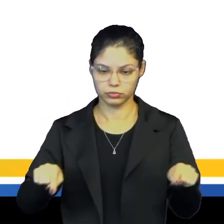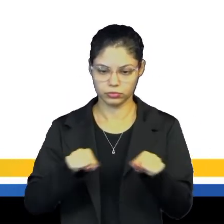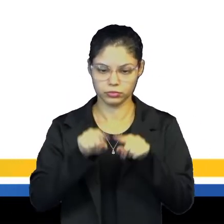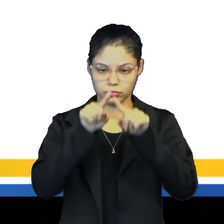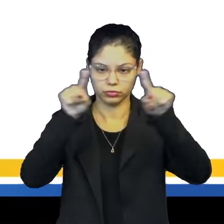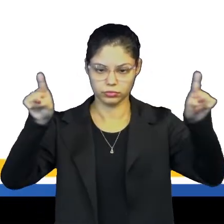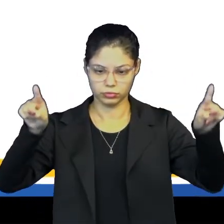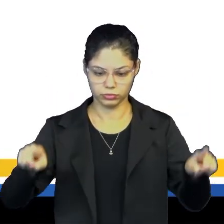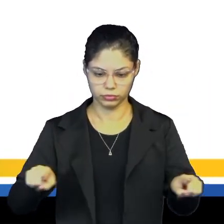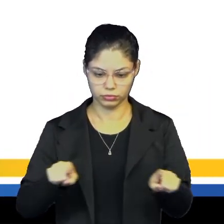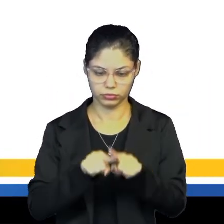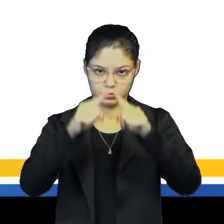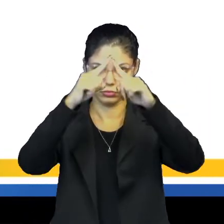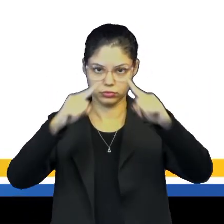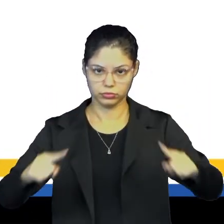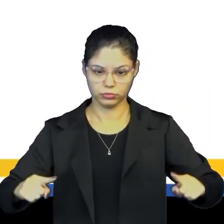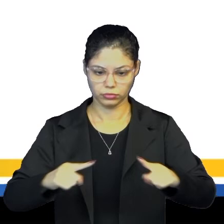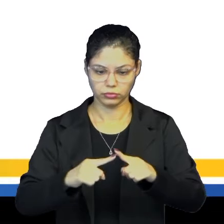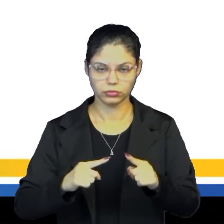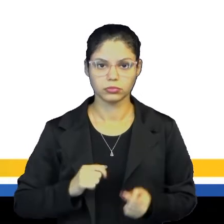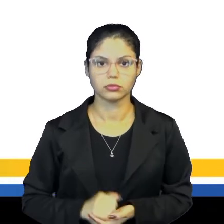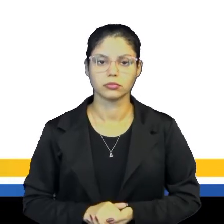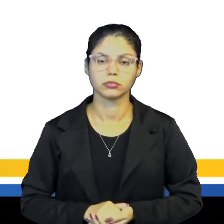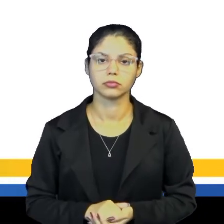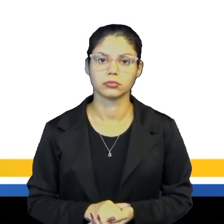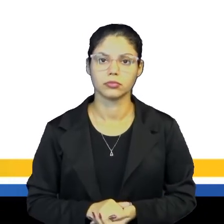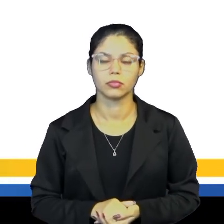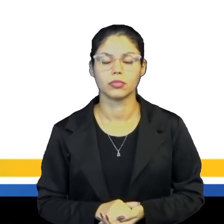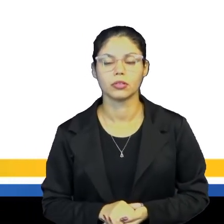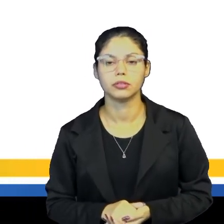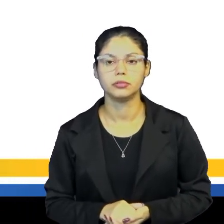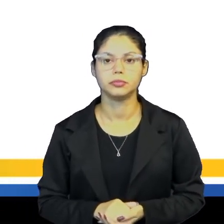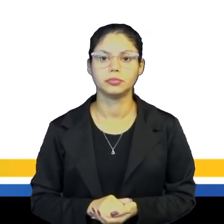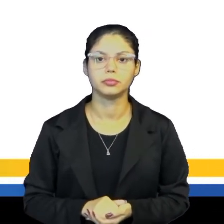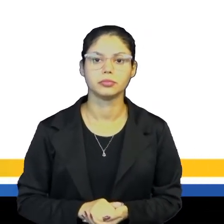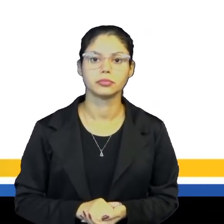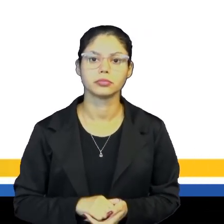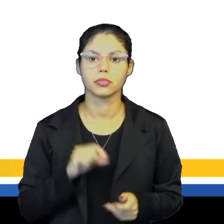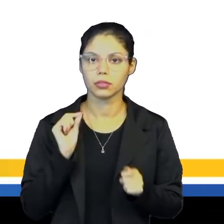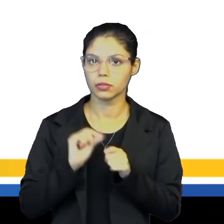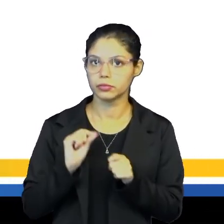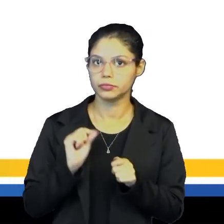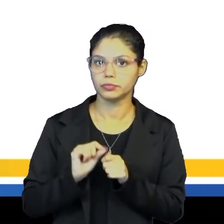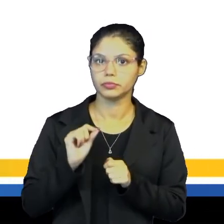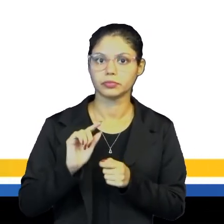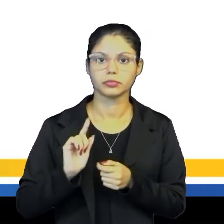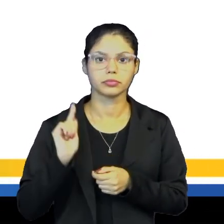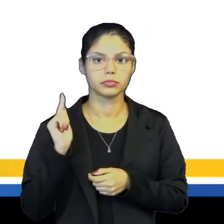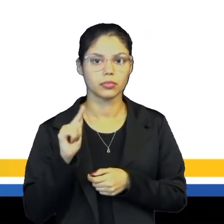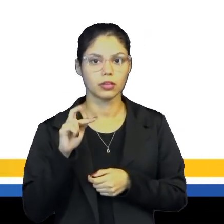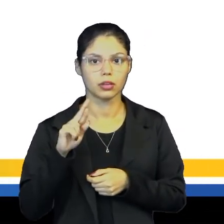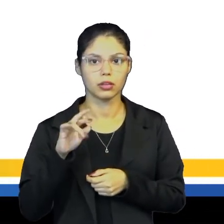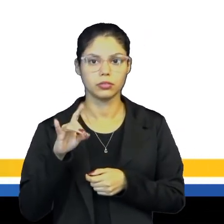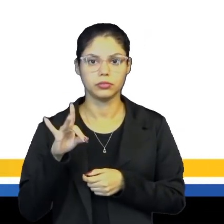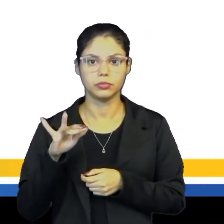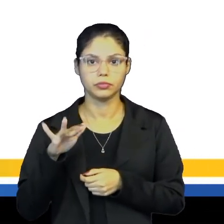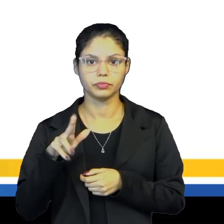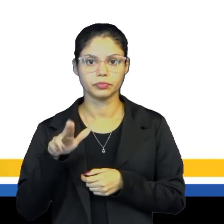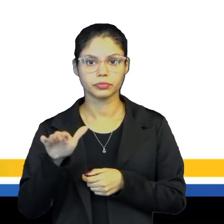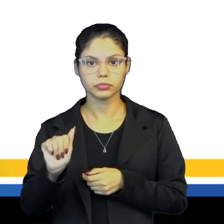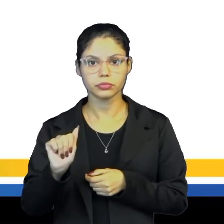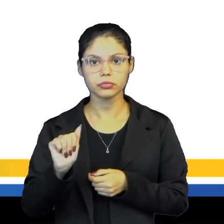quadrado, o retângulo e o triângulo equilátero, né? E são formas geométricas, né?